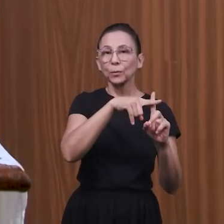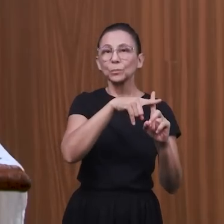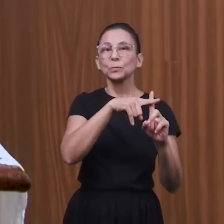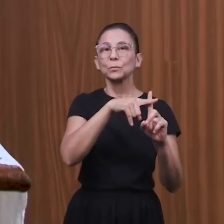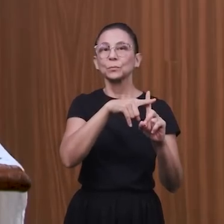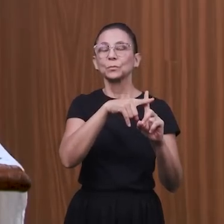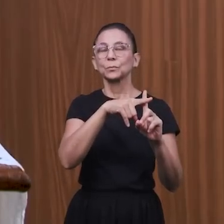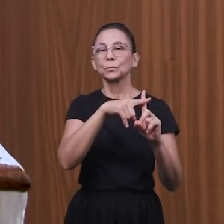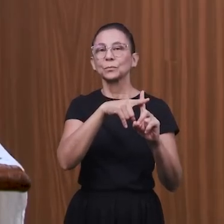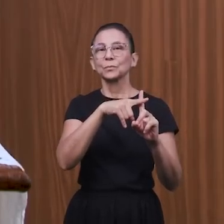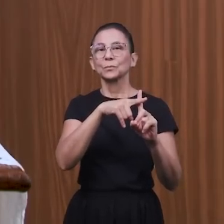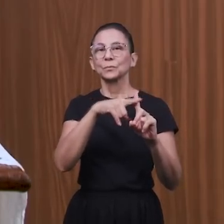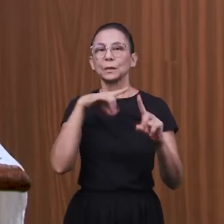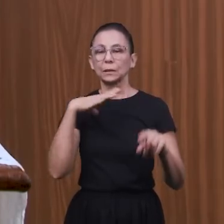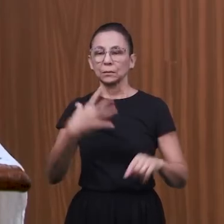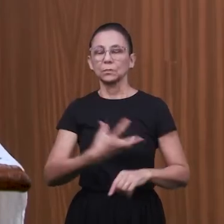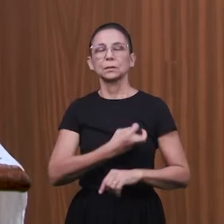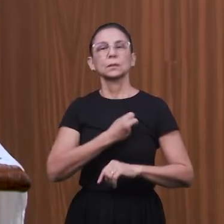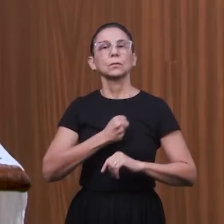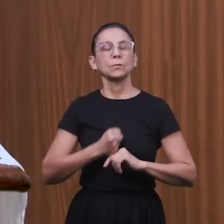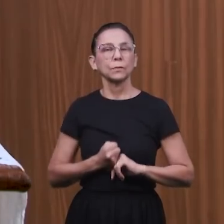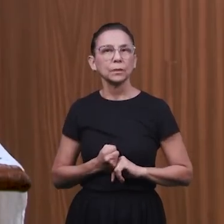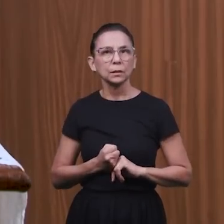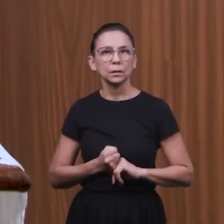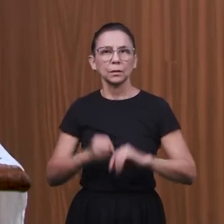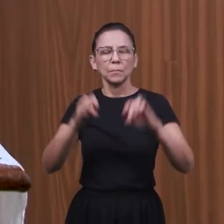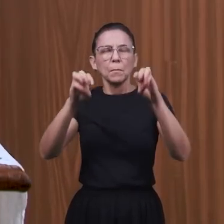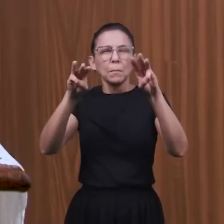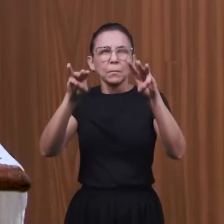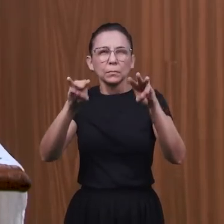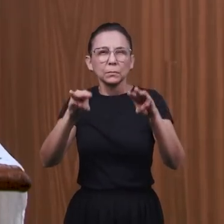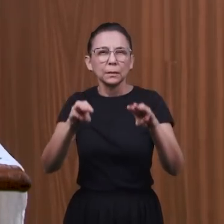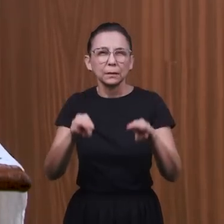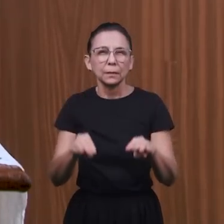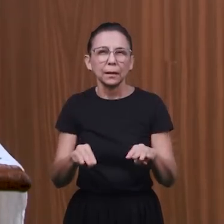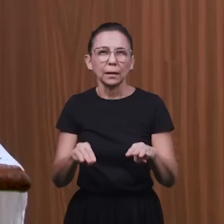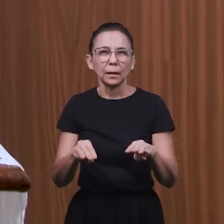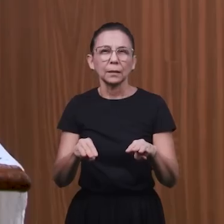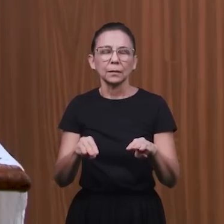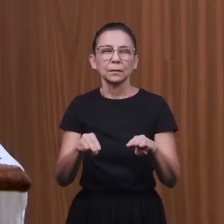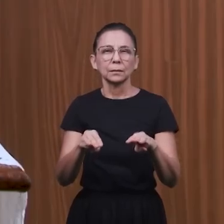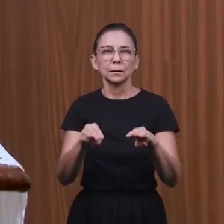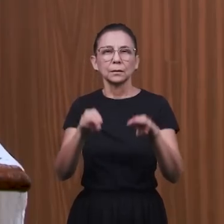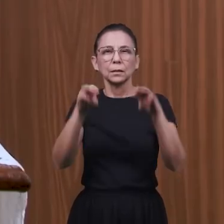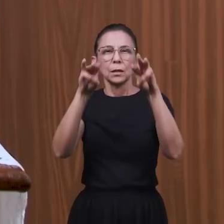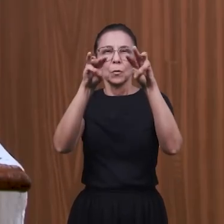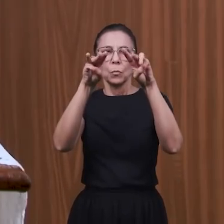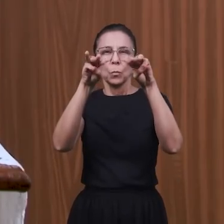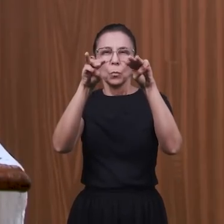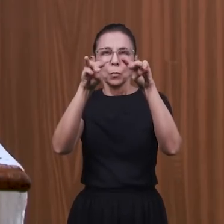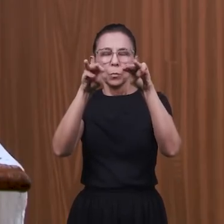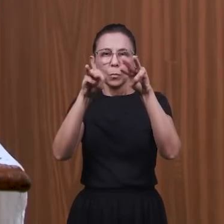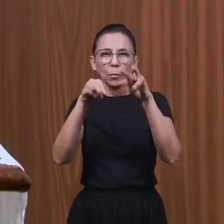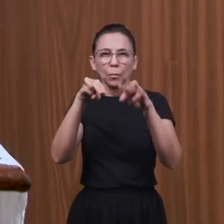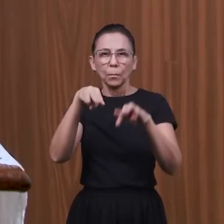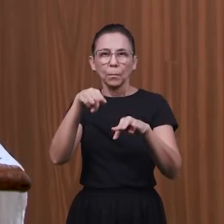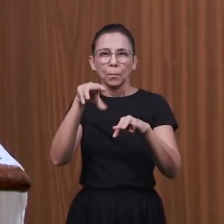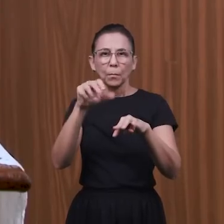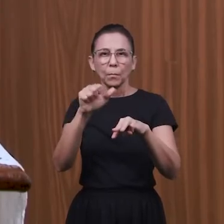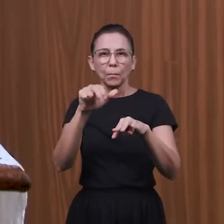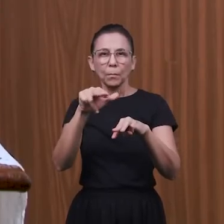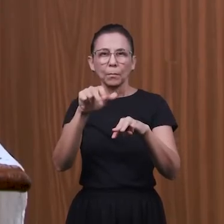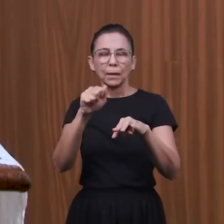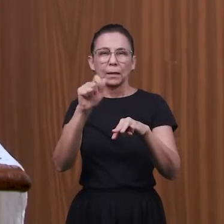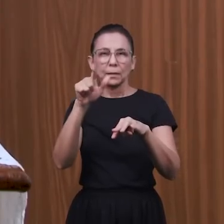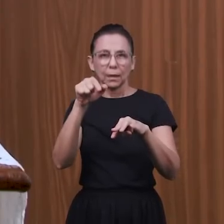maná, quando o povo reclamava do alimento porque tinha fome, e Deus mandou o maná que caía como orvalho sobre a